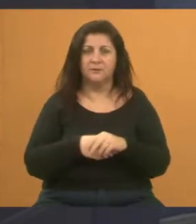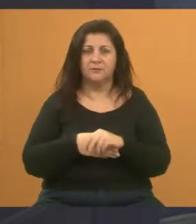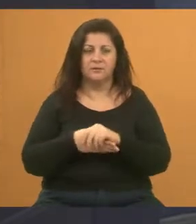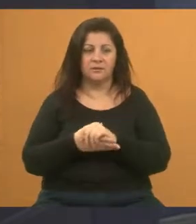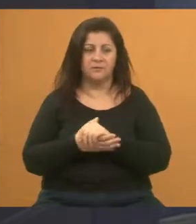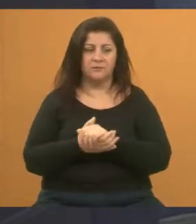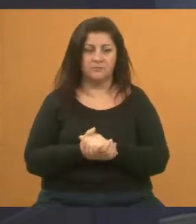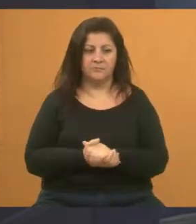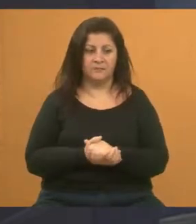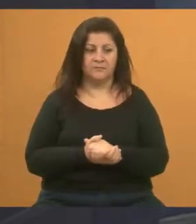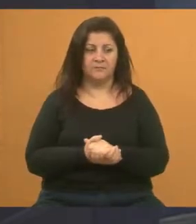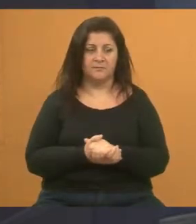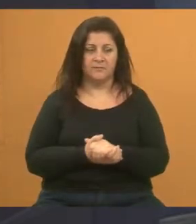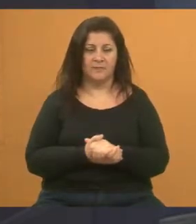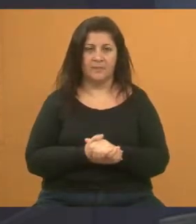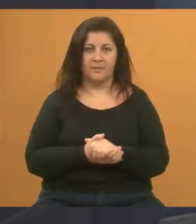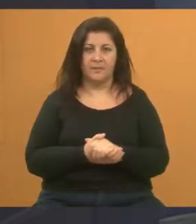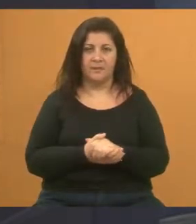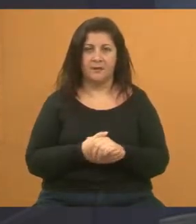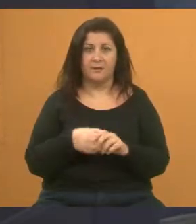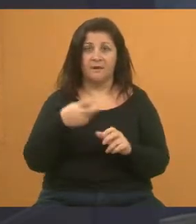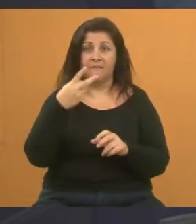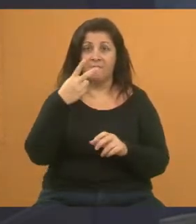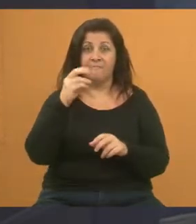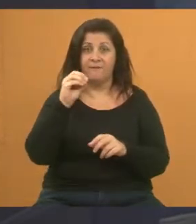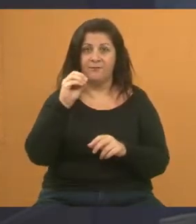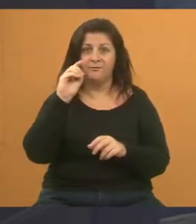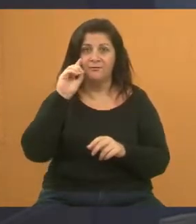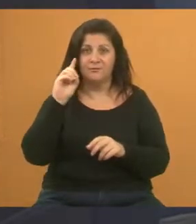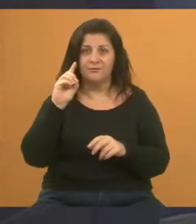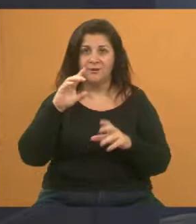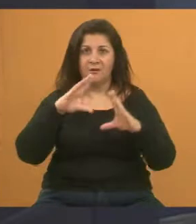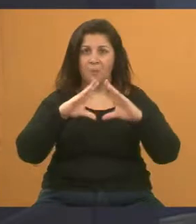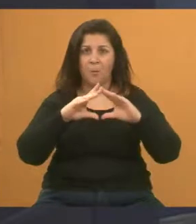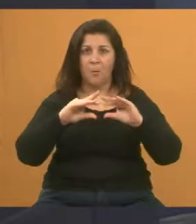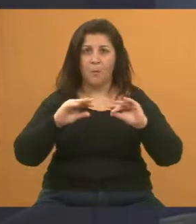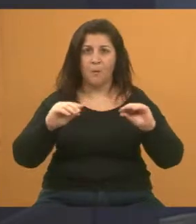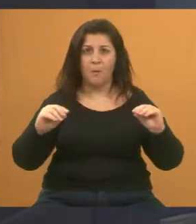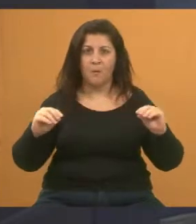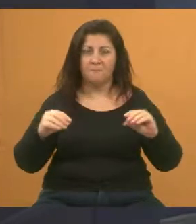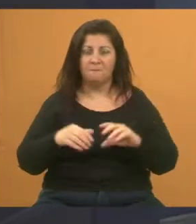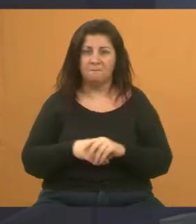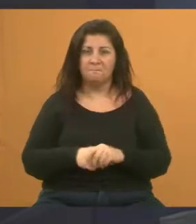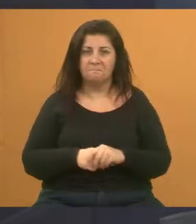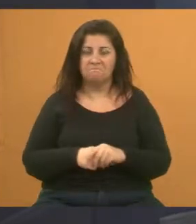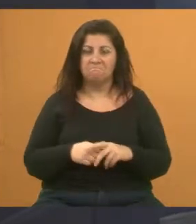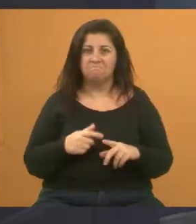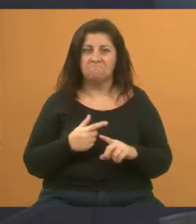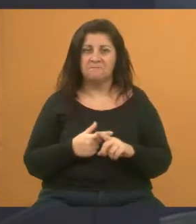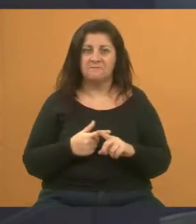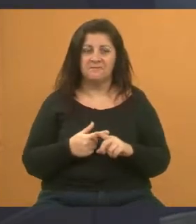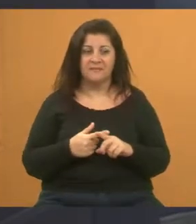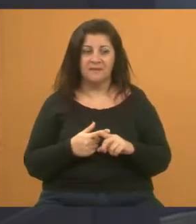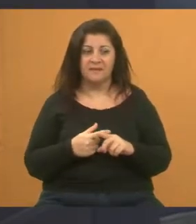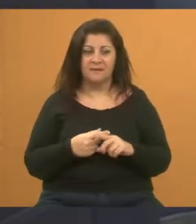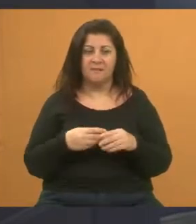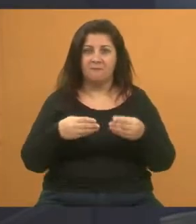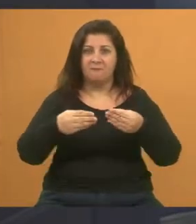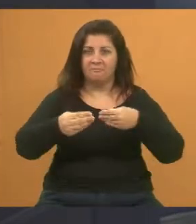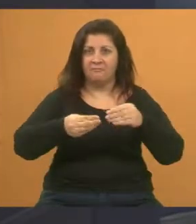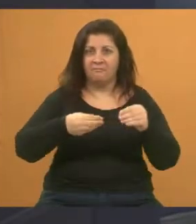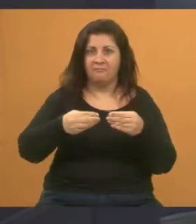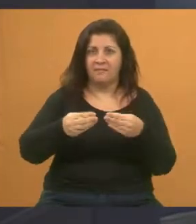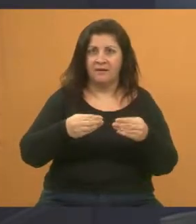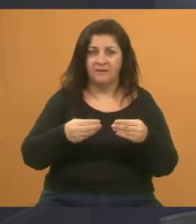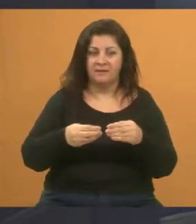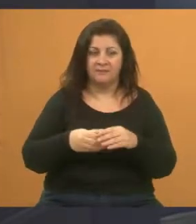na natureza em 20 dias. Tá? E ele serve para quê? Para aquele plástico de mudas,